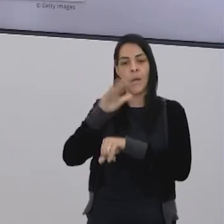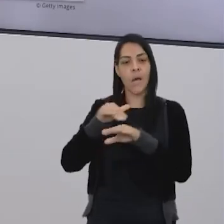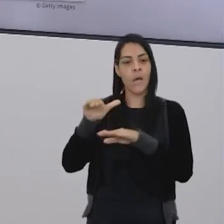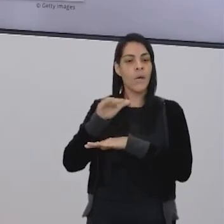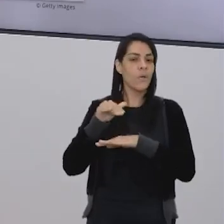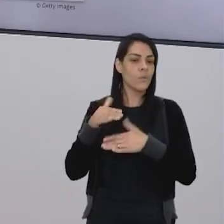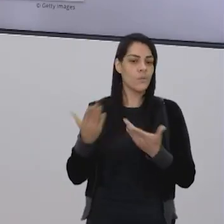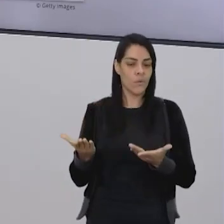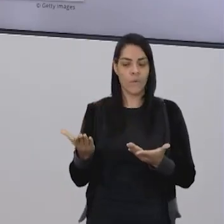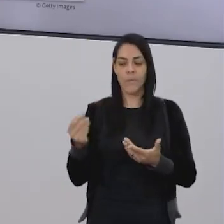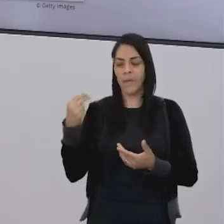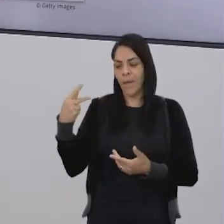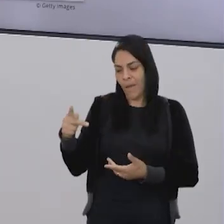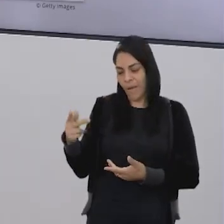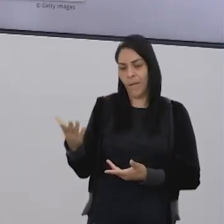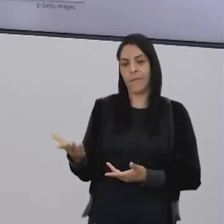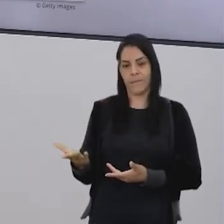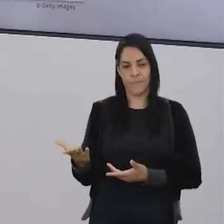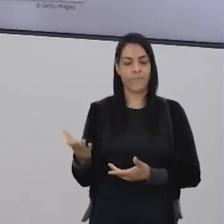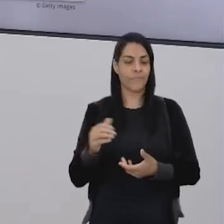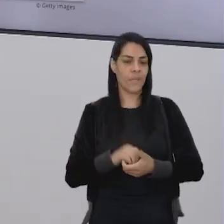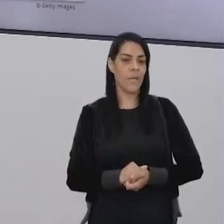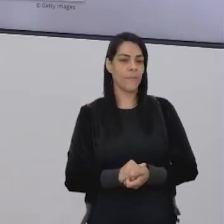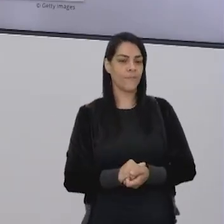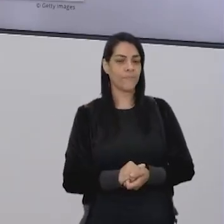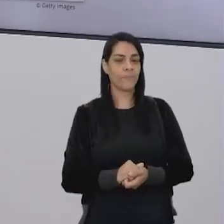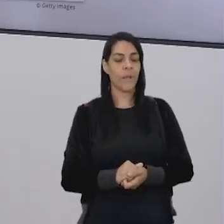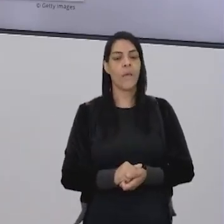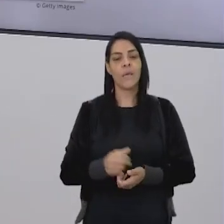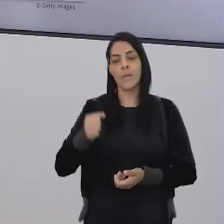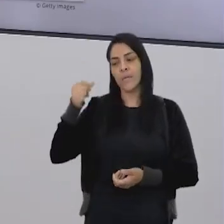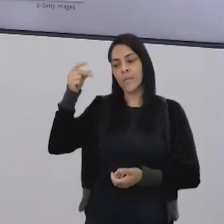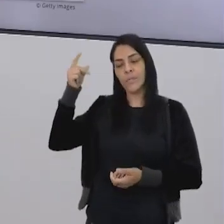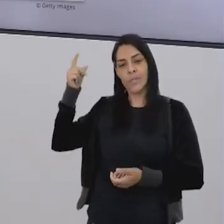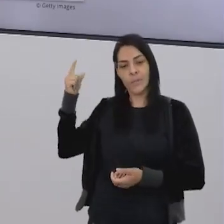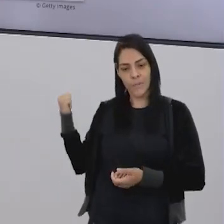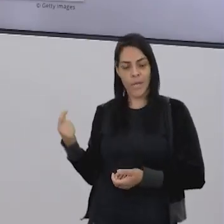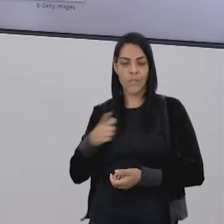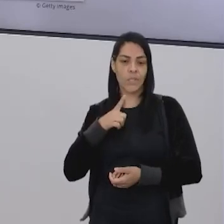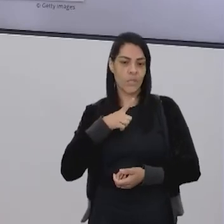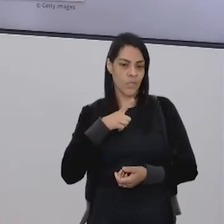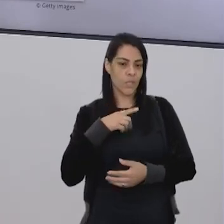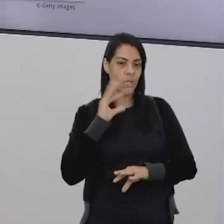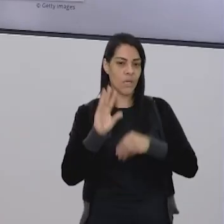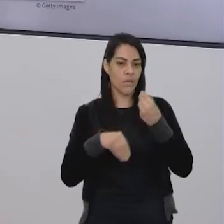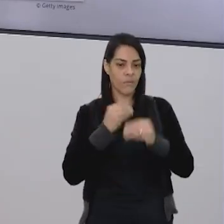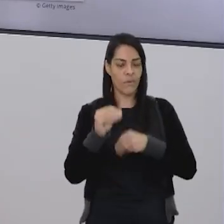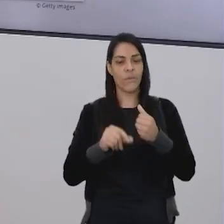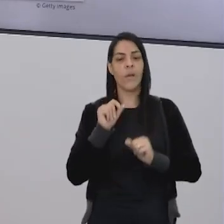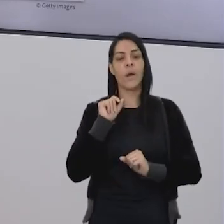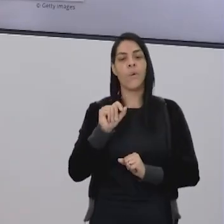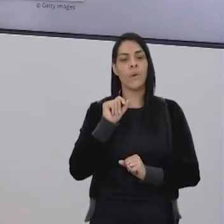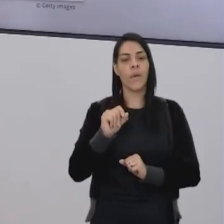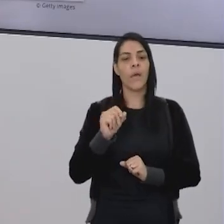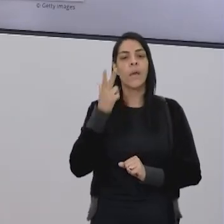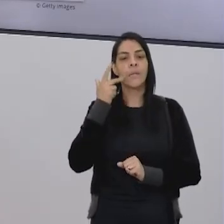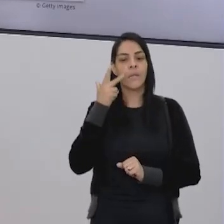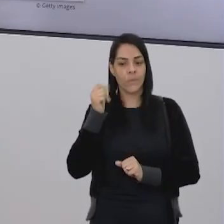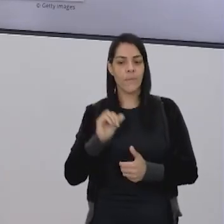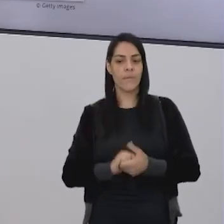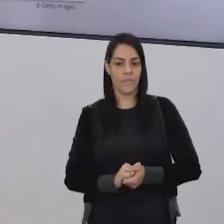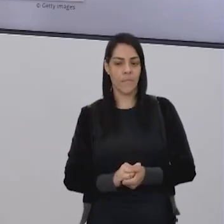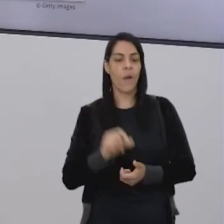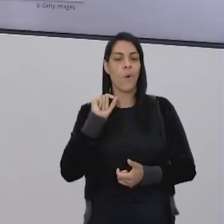até aristocrático, que pode ser remetido até à antiguidade, envolvendo aqui até a concepção naturalista. Ou